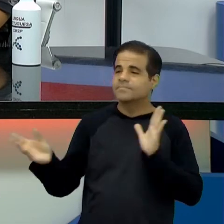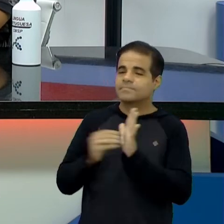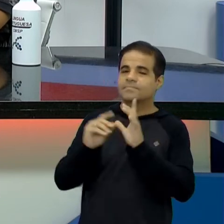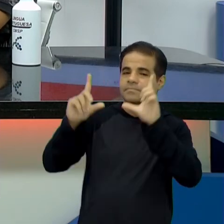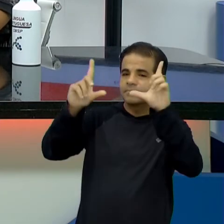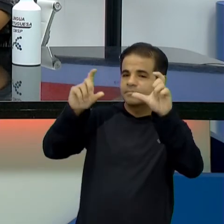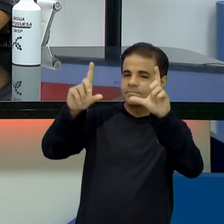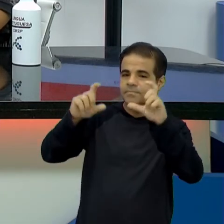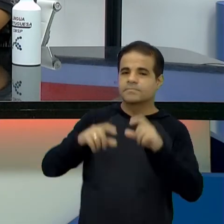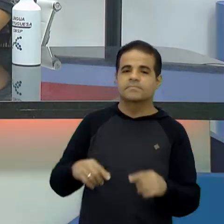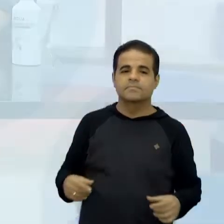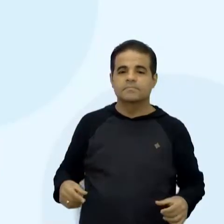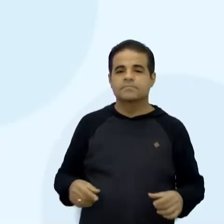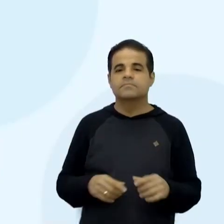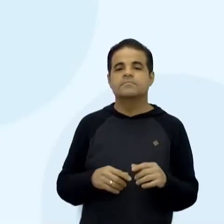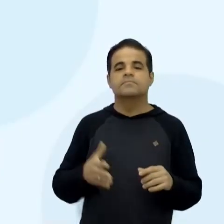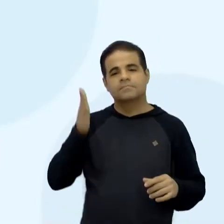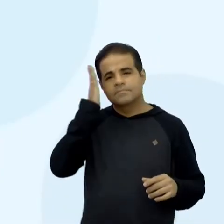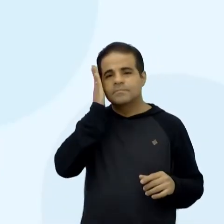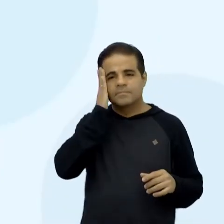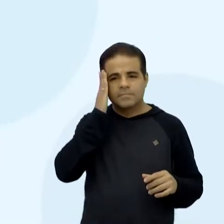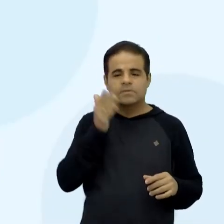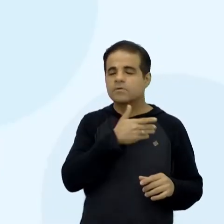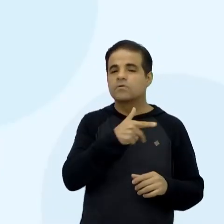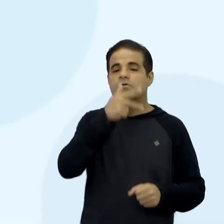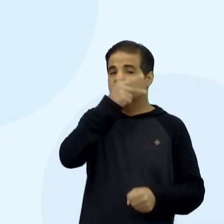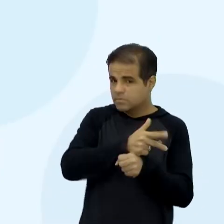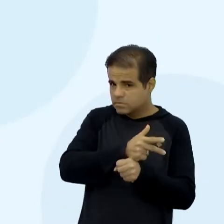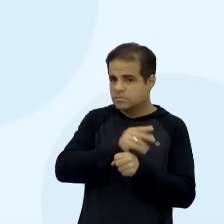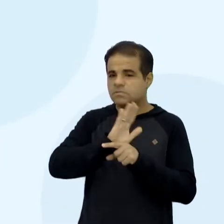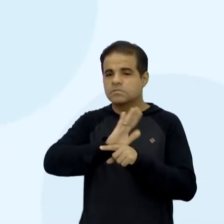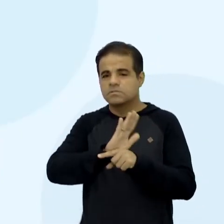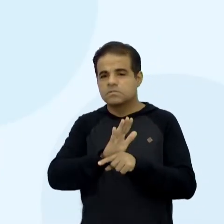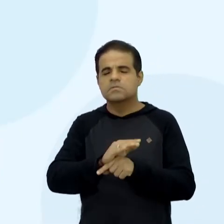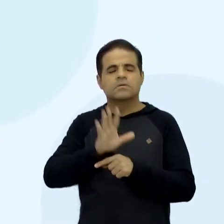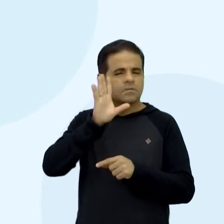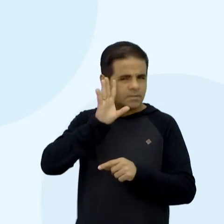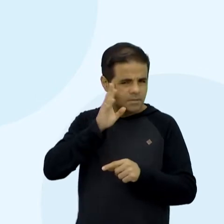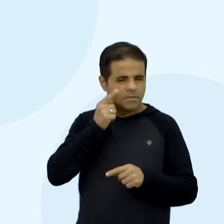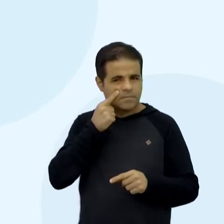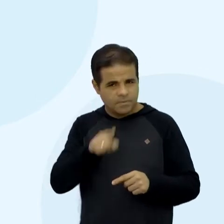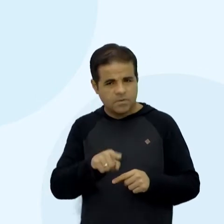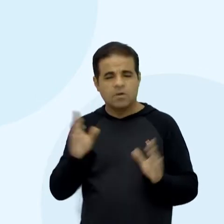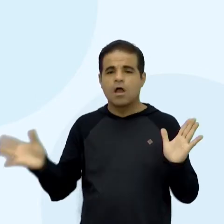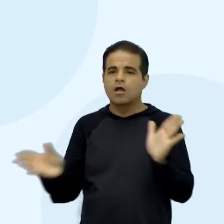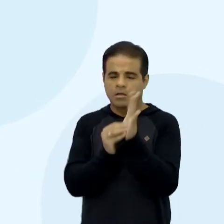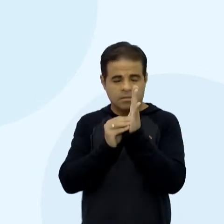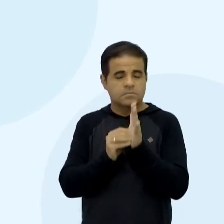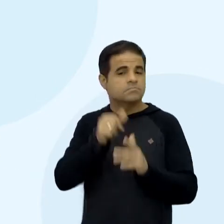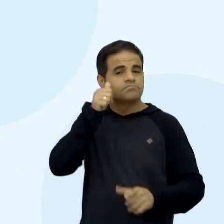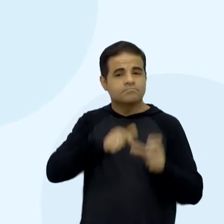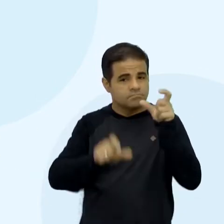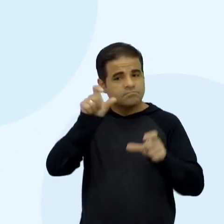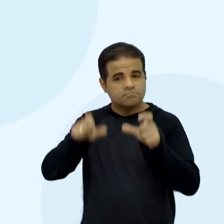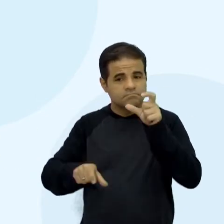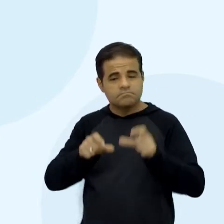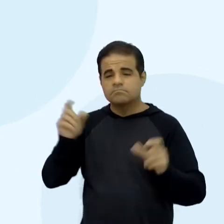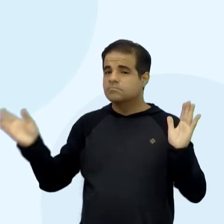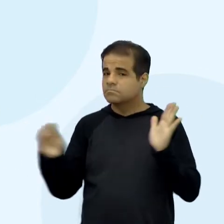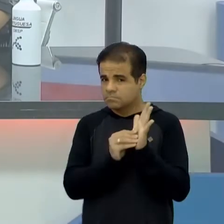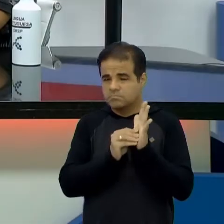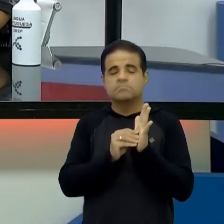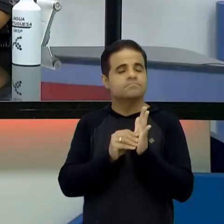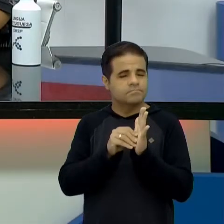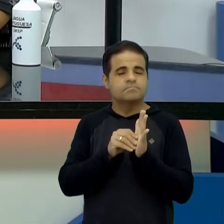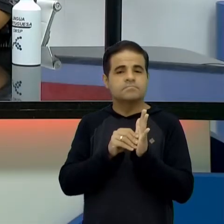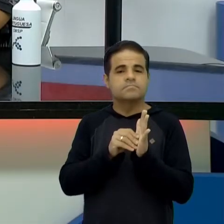trazer aqui. Mas o pessoal sabe muito bem, né? O vídeo... Você já pensou eu passando agora o vídeo dela ali